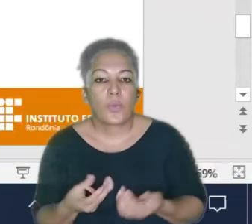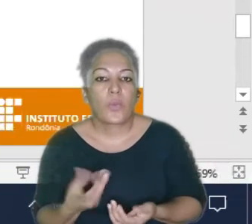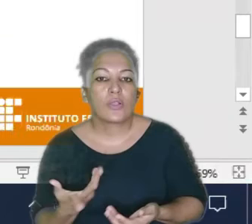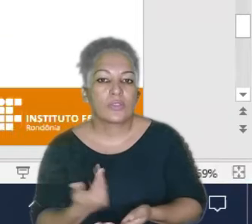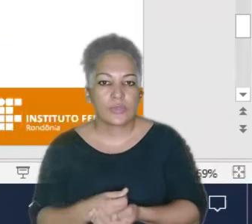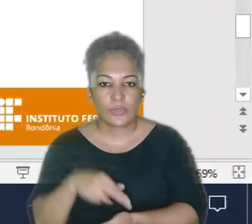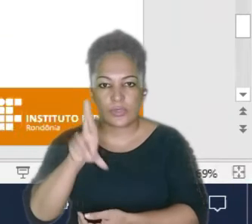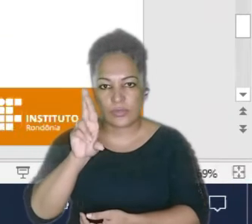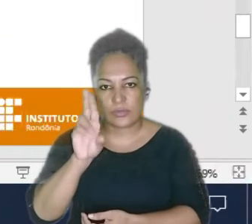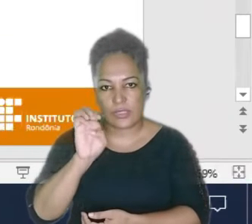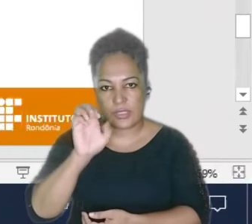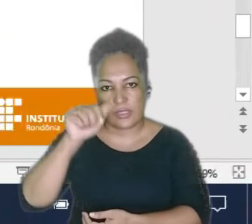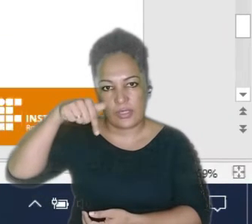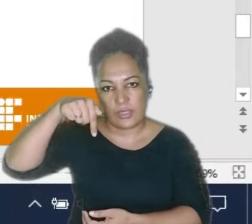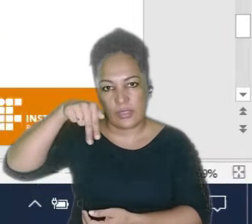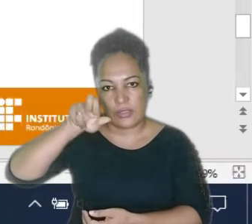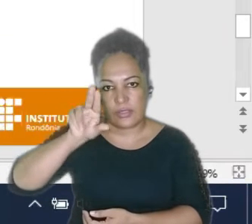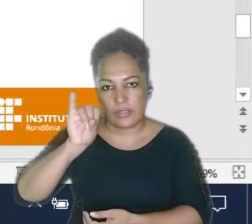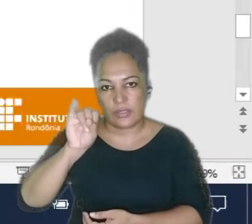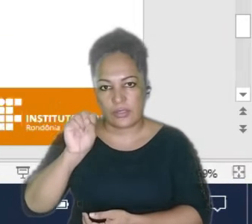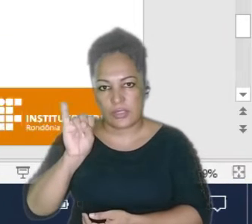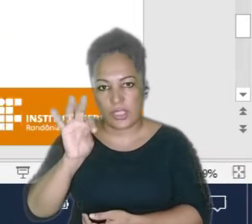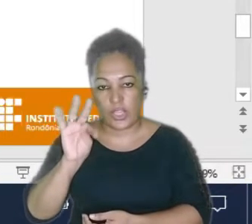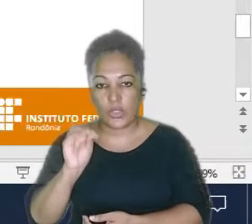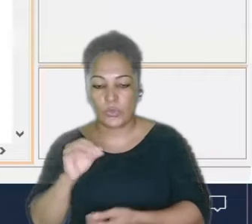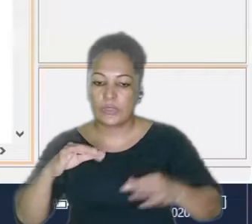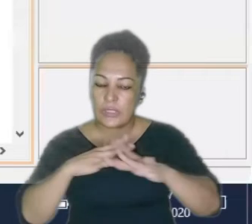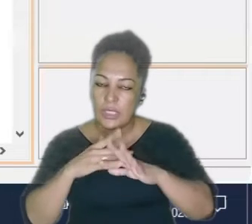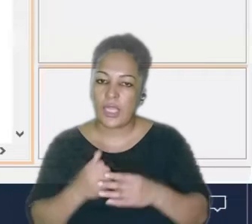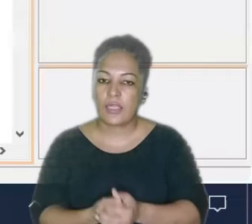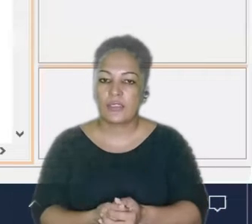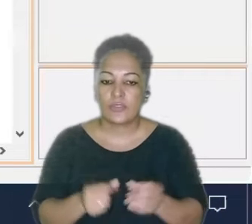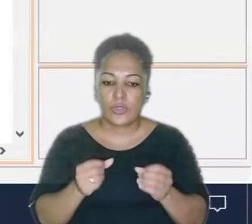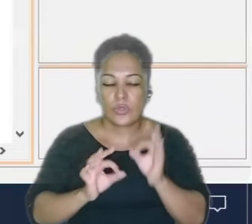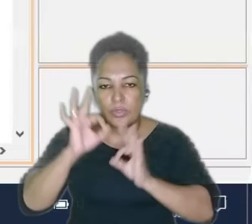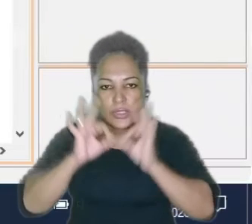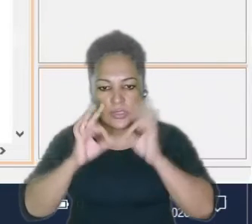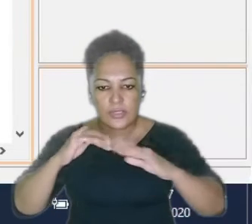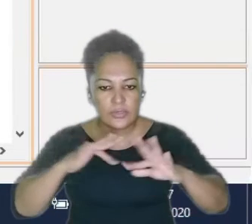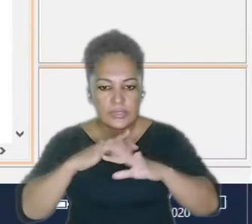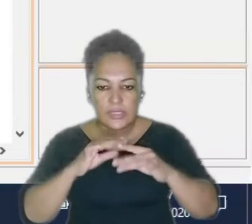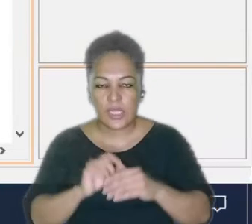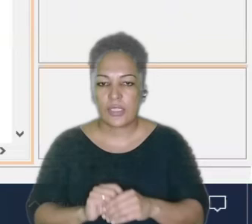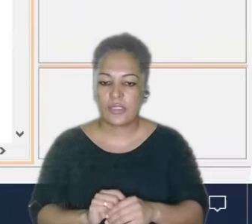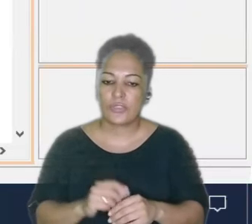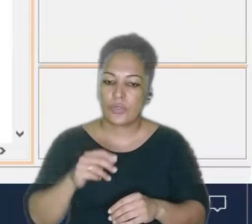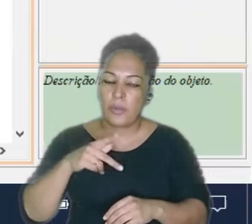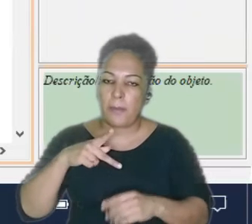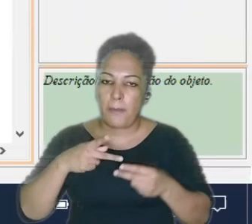os nossos requisitos? Estamos aqui a nossa primeiro, vamos lá. Então, cidade, passagem e venda. Então, eu vou criar uma cidade para cada